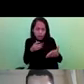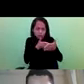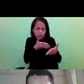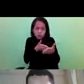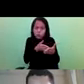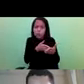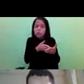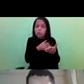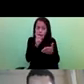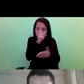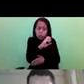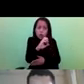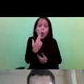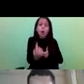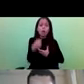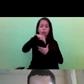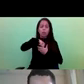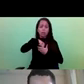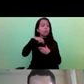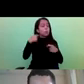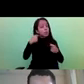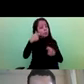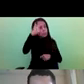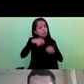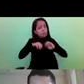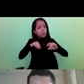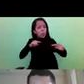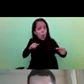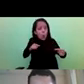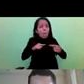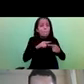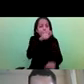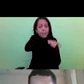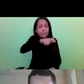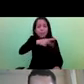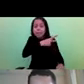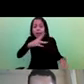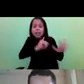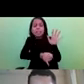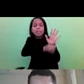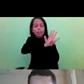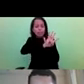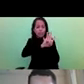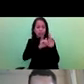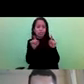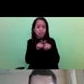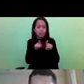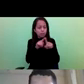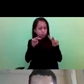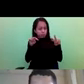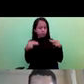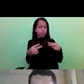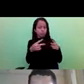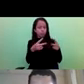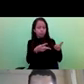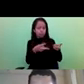subjetividades, sobre as identidades, sobre o reconhecimento de um conhecimento